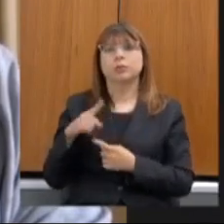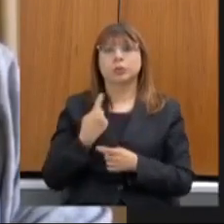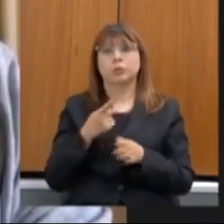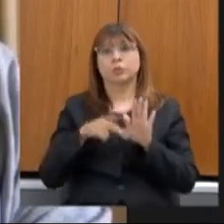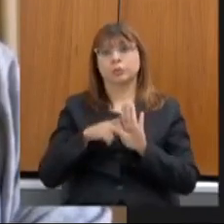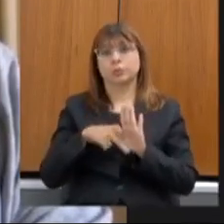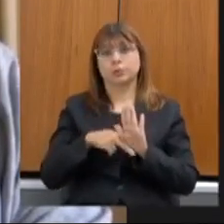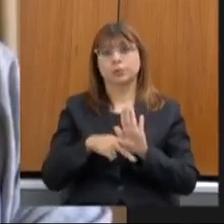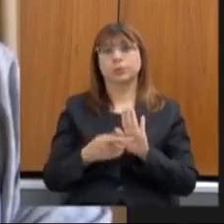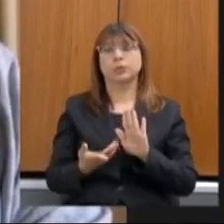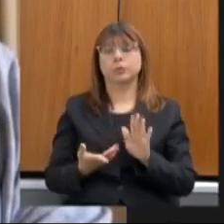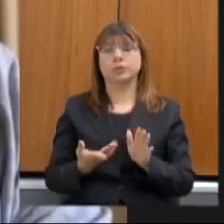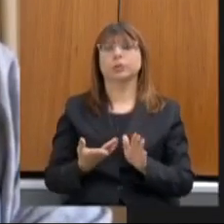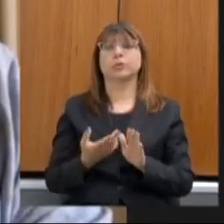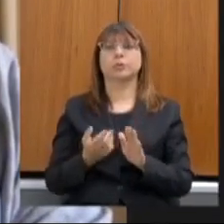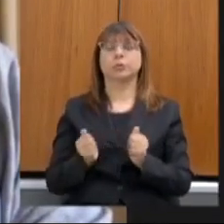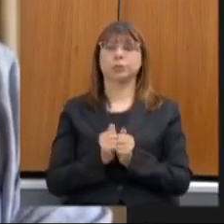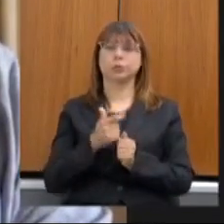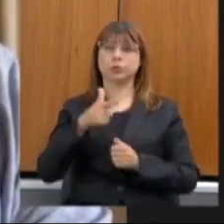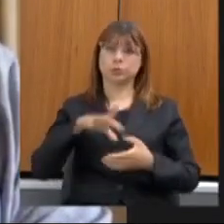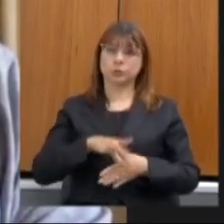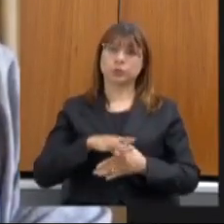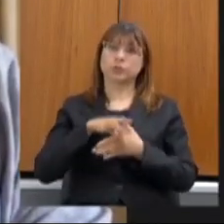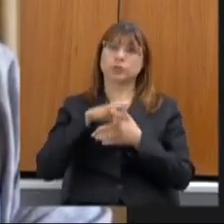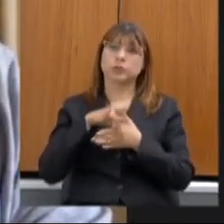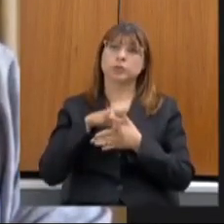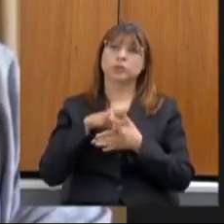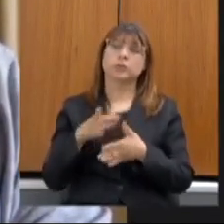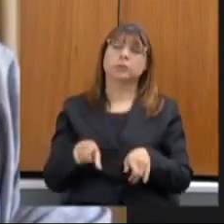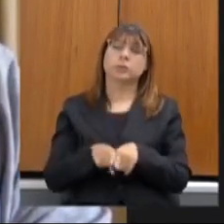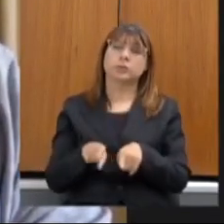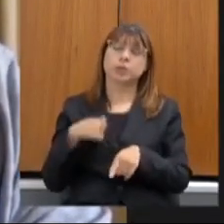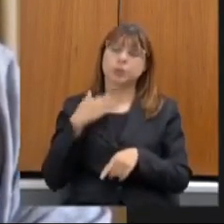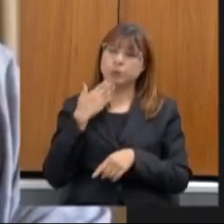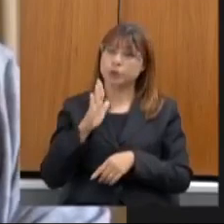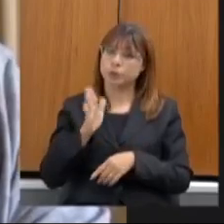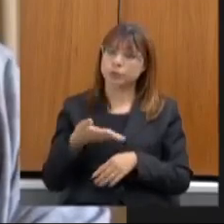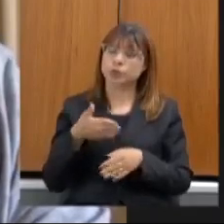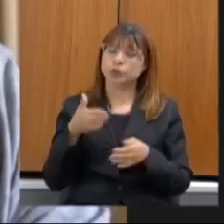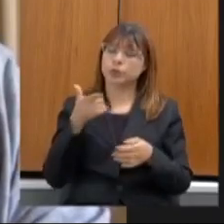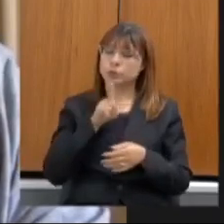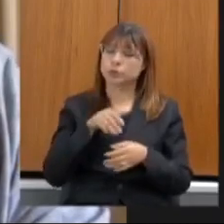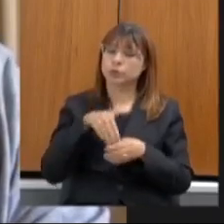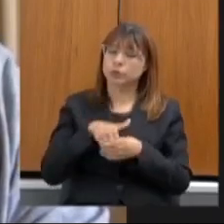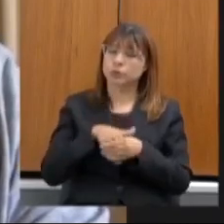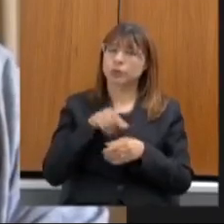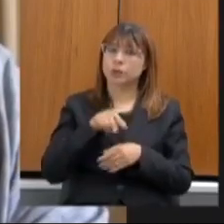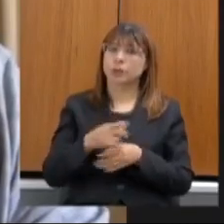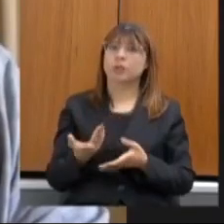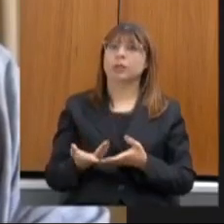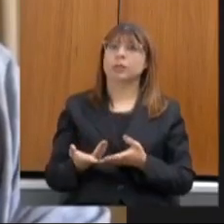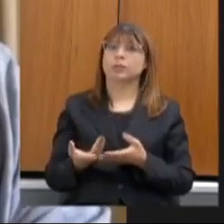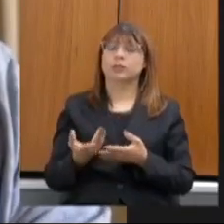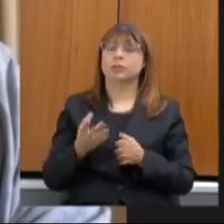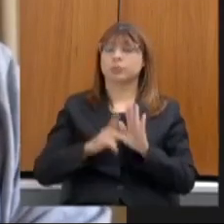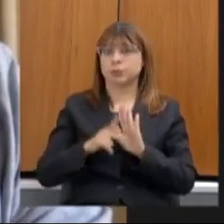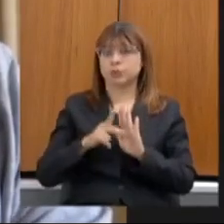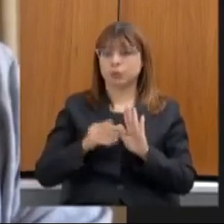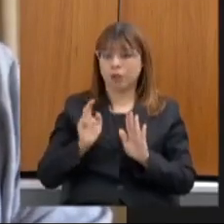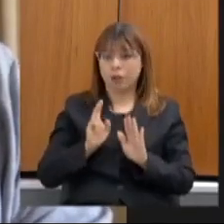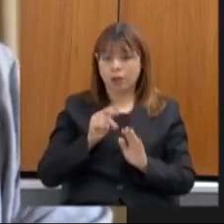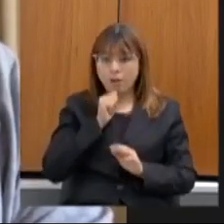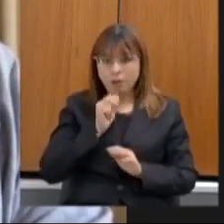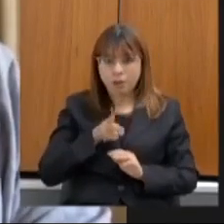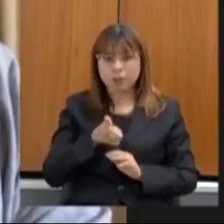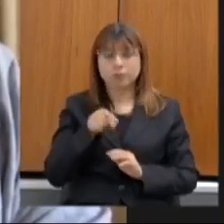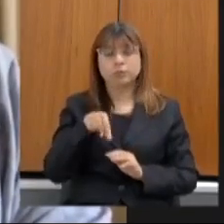Súplica aí as outras meninas né porque eu já conversei também pedindo pelo empenho para que esse projeto ele voltar ele primeiro nesse ano e também